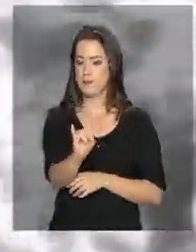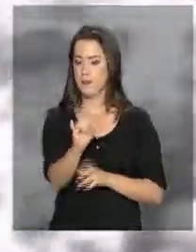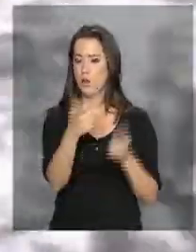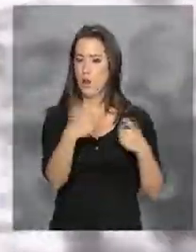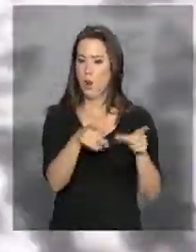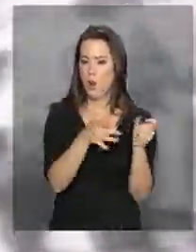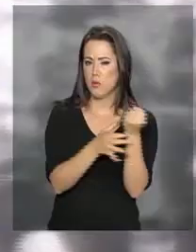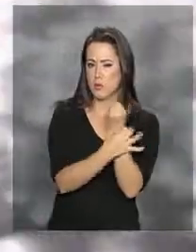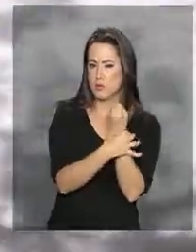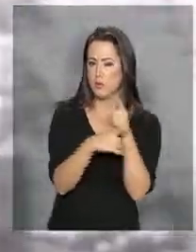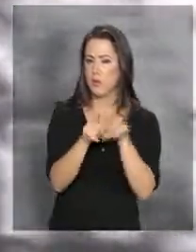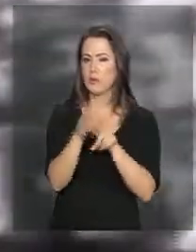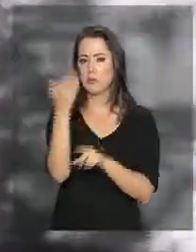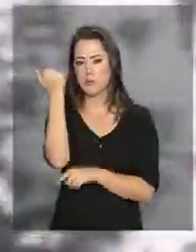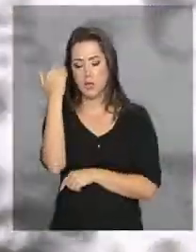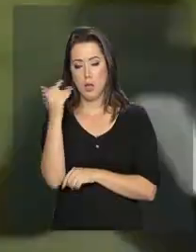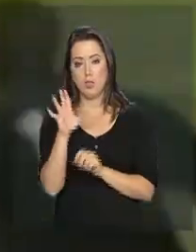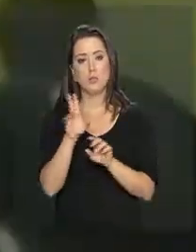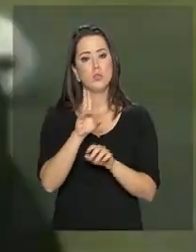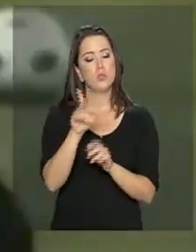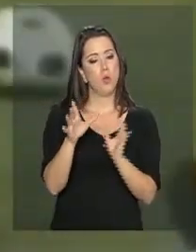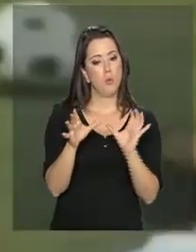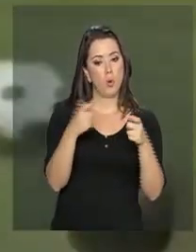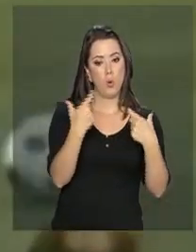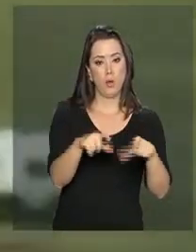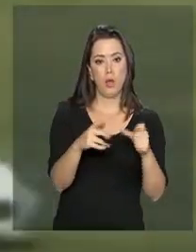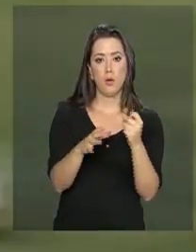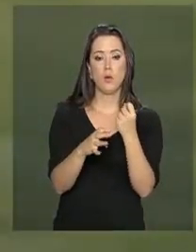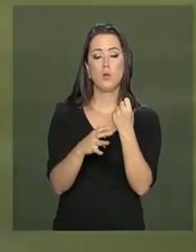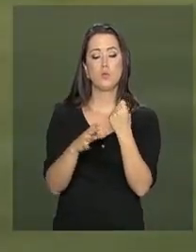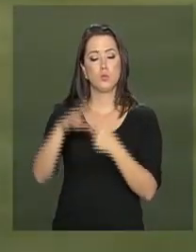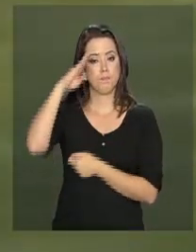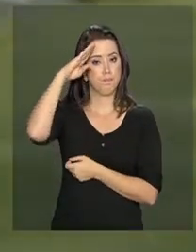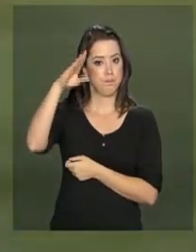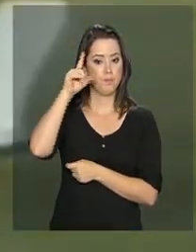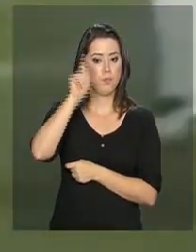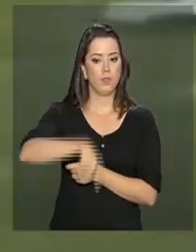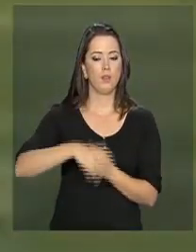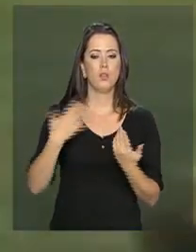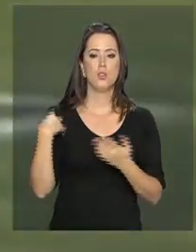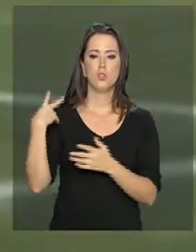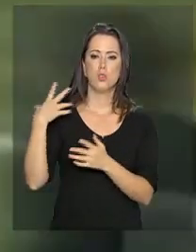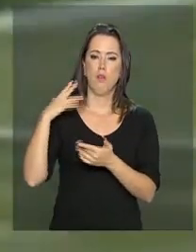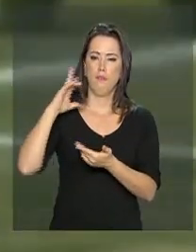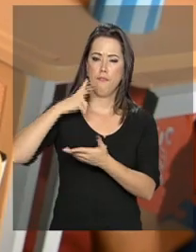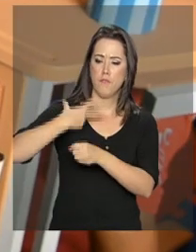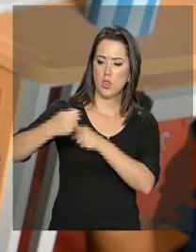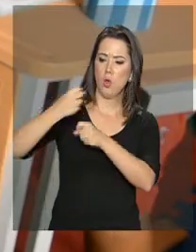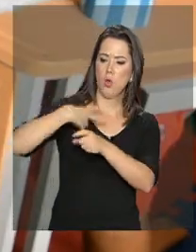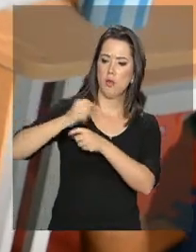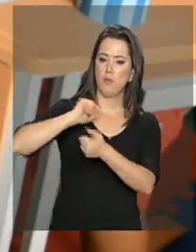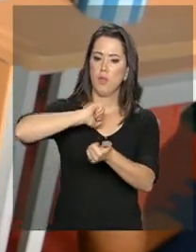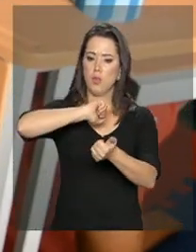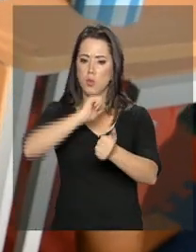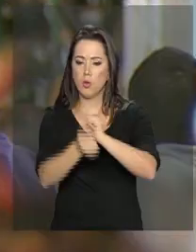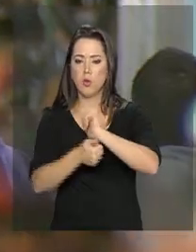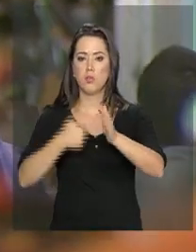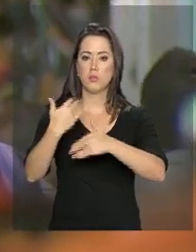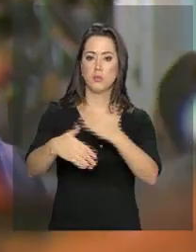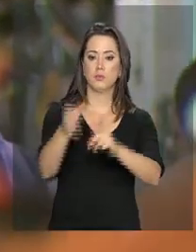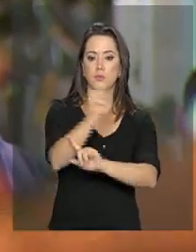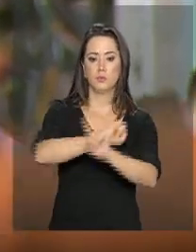com o nome de gabinete militar de lá pra cá o brasil construiu uma história de vitórias esportivas avanços sociais